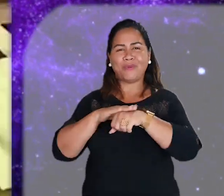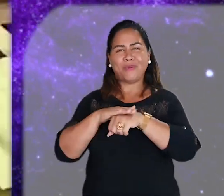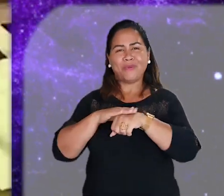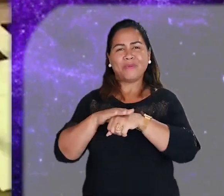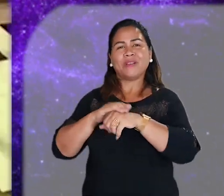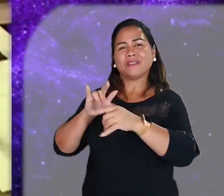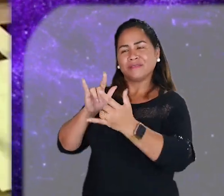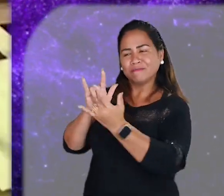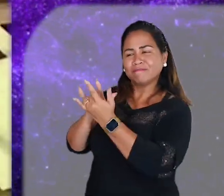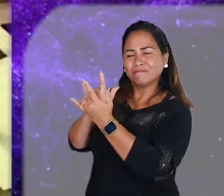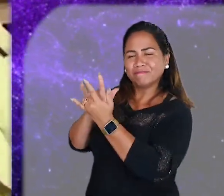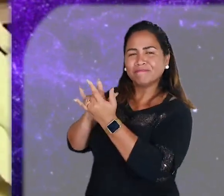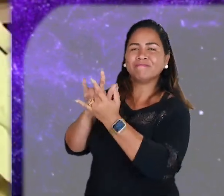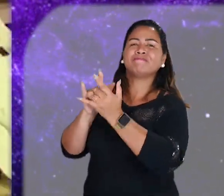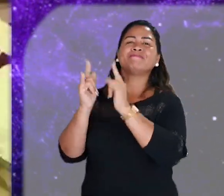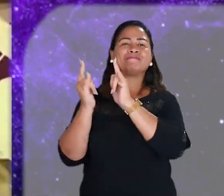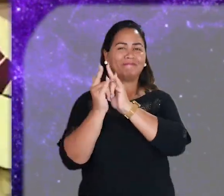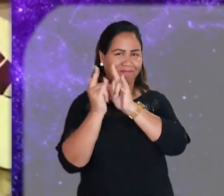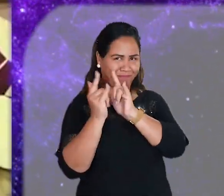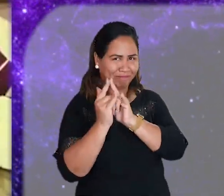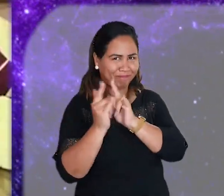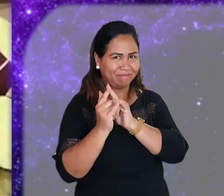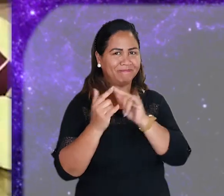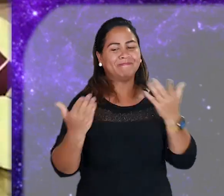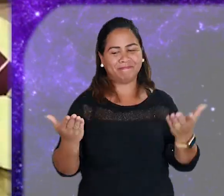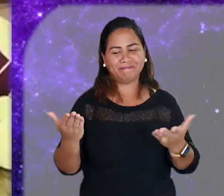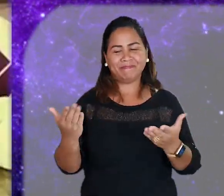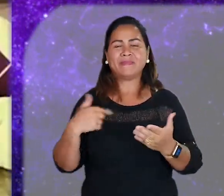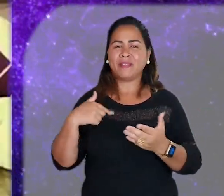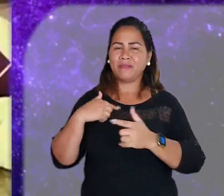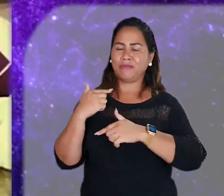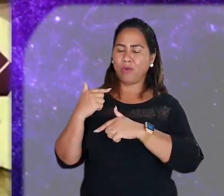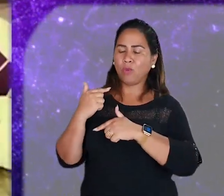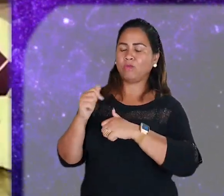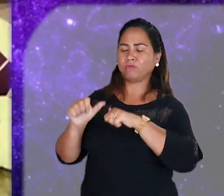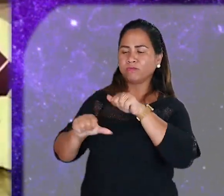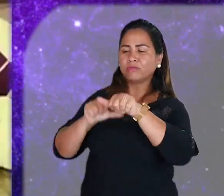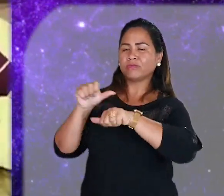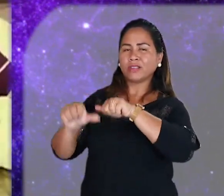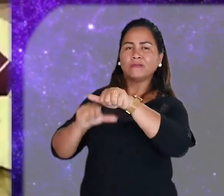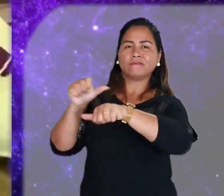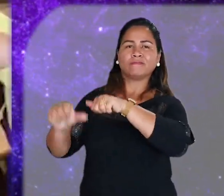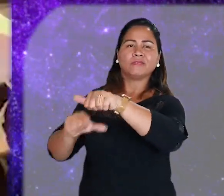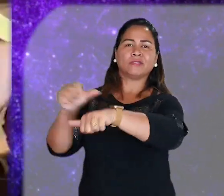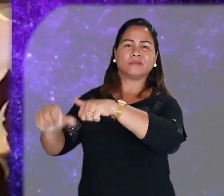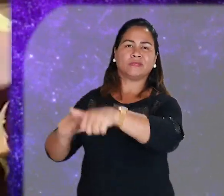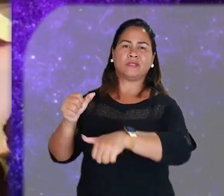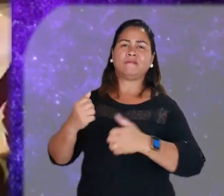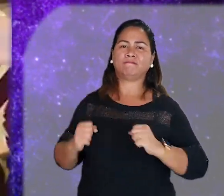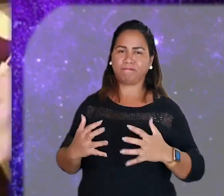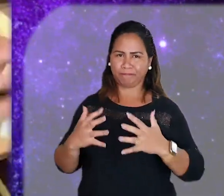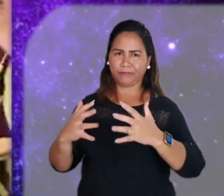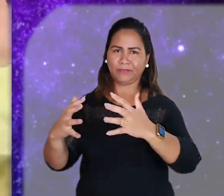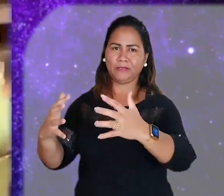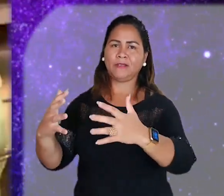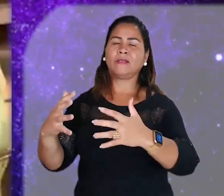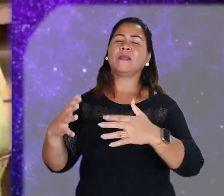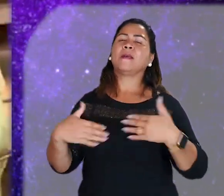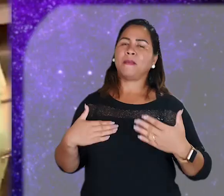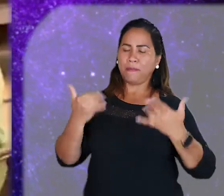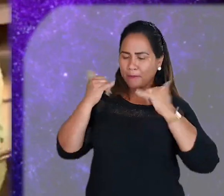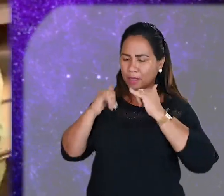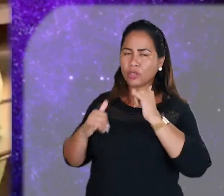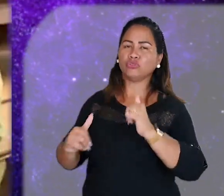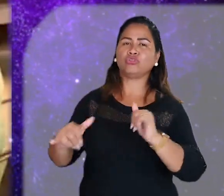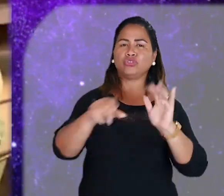acolho eu converso eu dou meu amor mesmo quando eu quero dar uns tapa eu vou mudando a vibração que existe